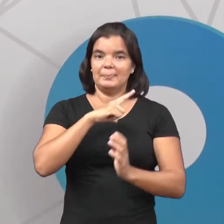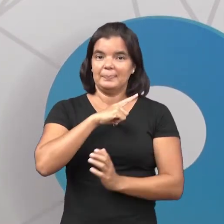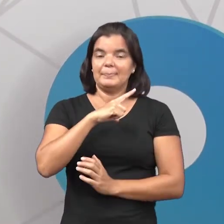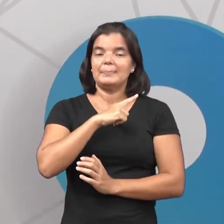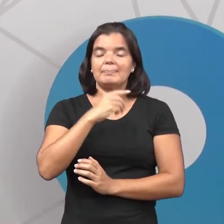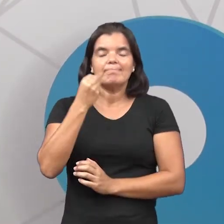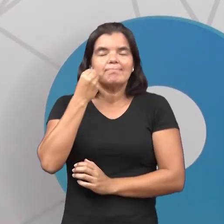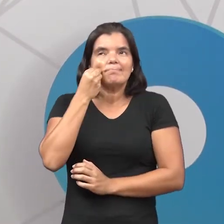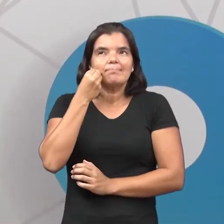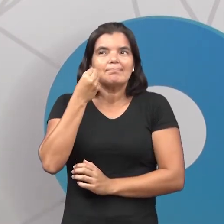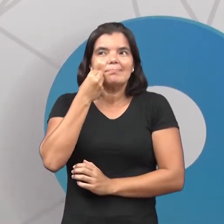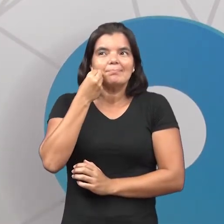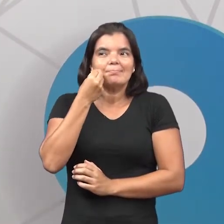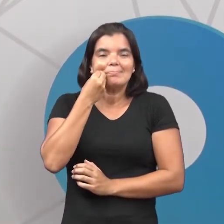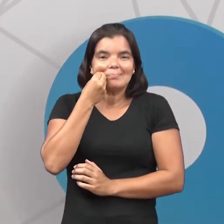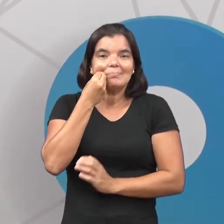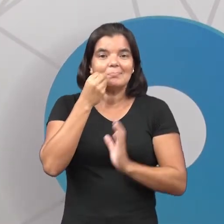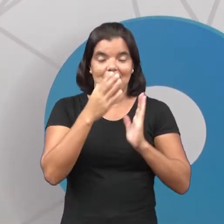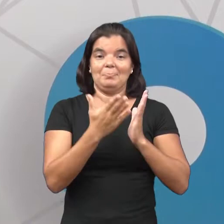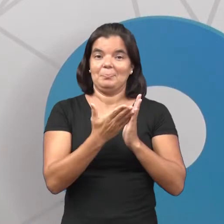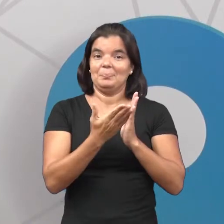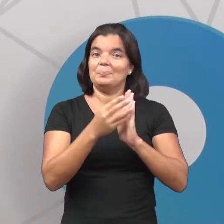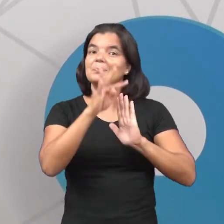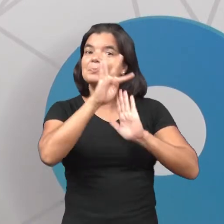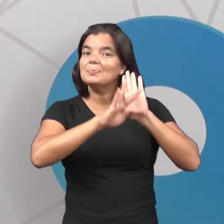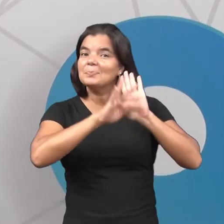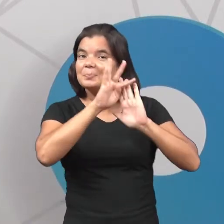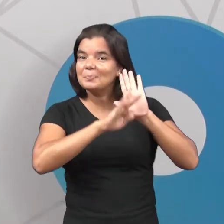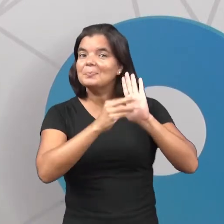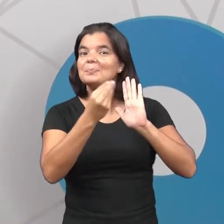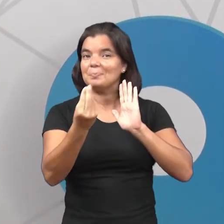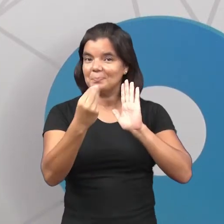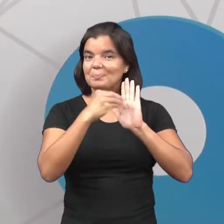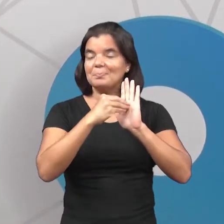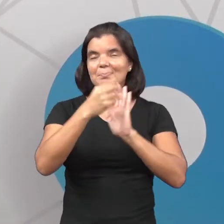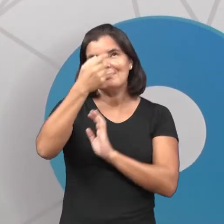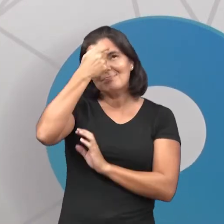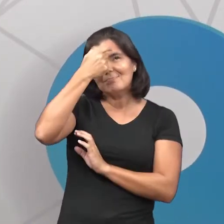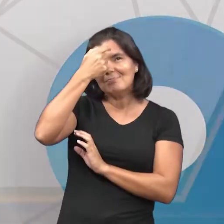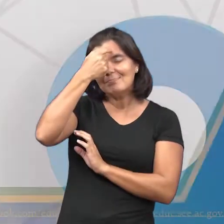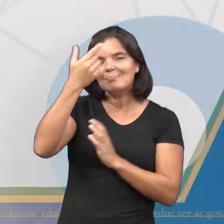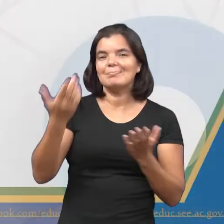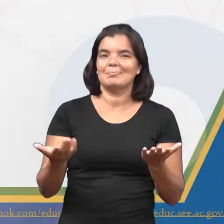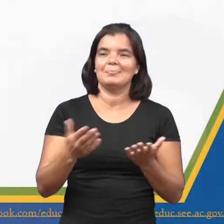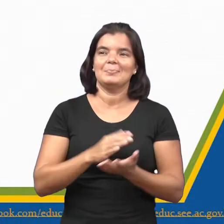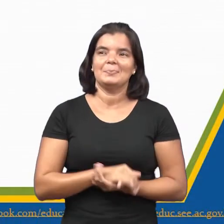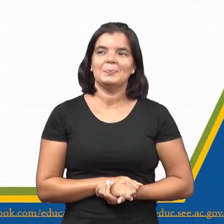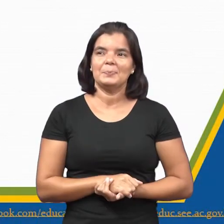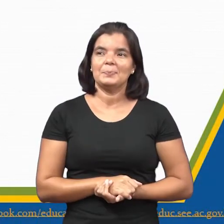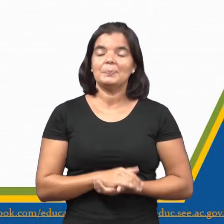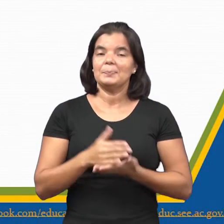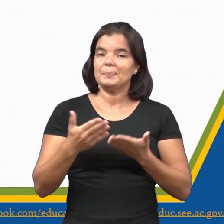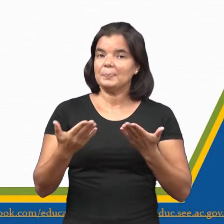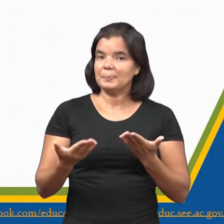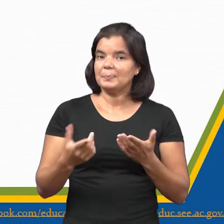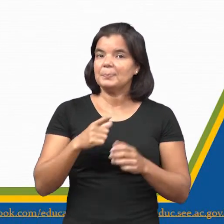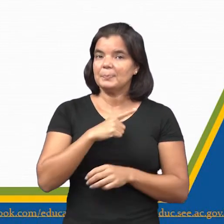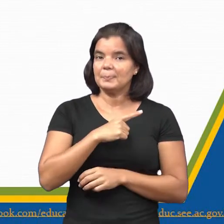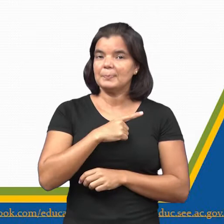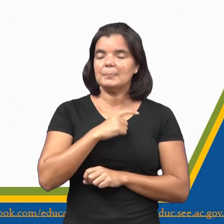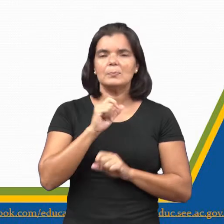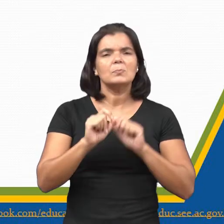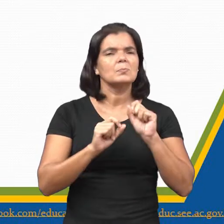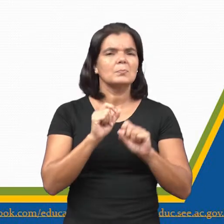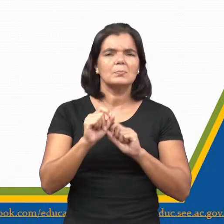estamos tentando transferir e ressaltar das nossas memórias. Para isso, nós temos